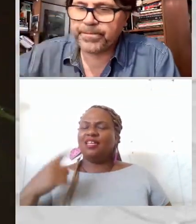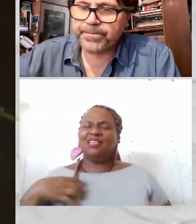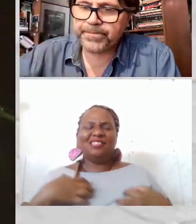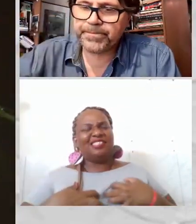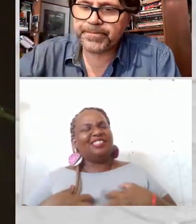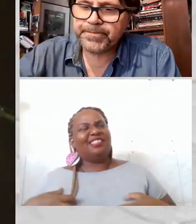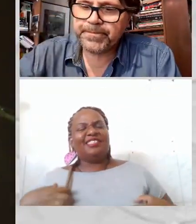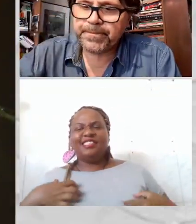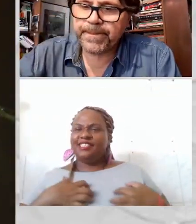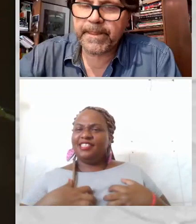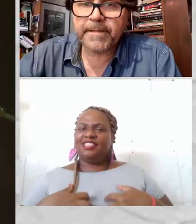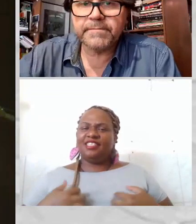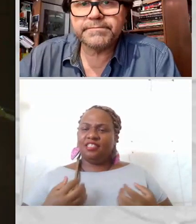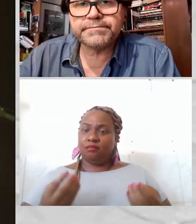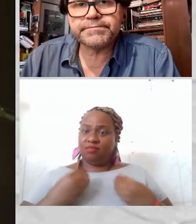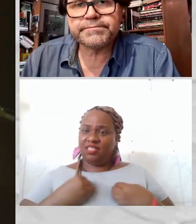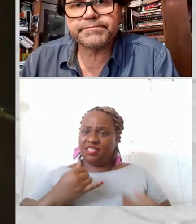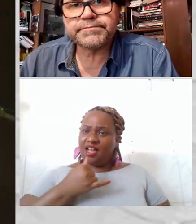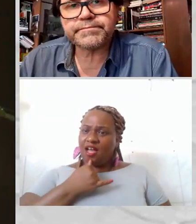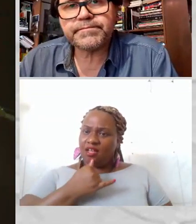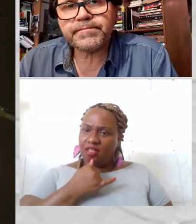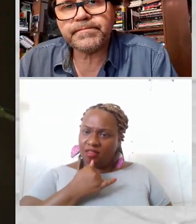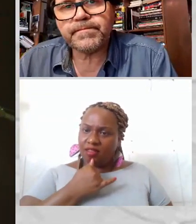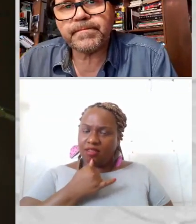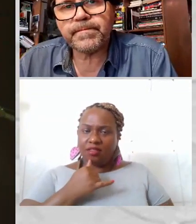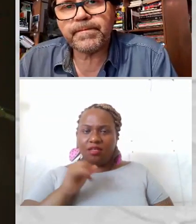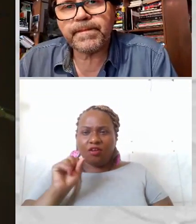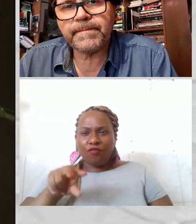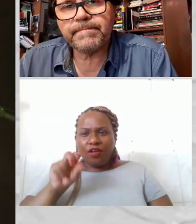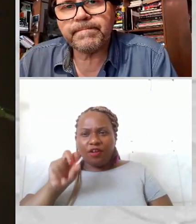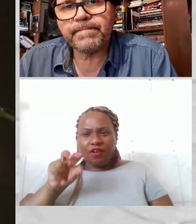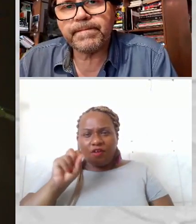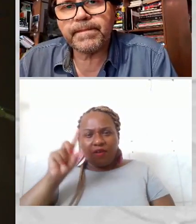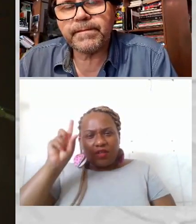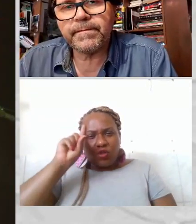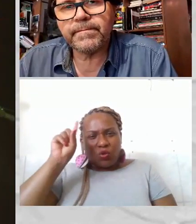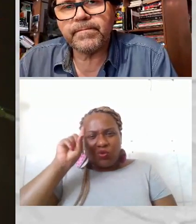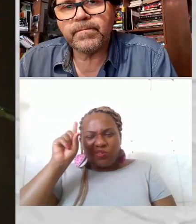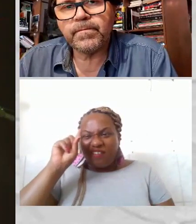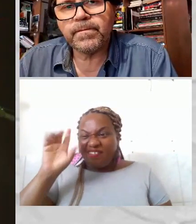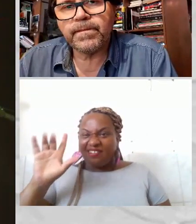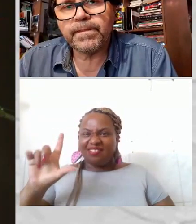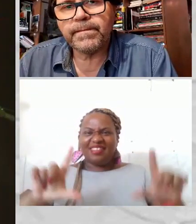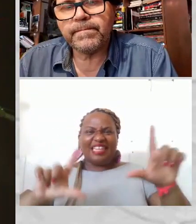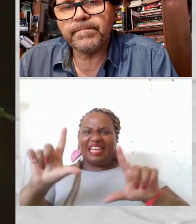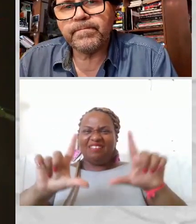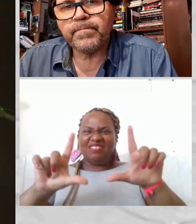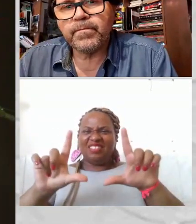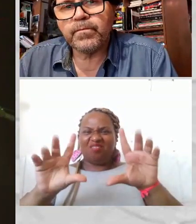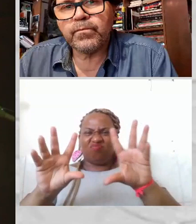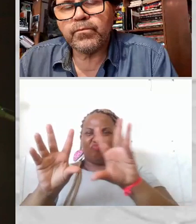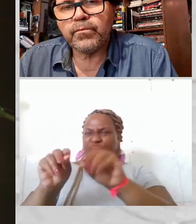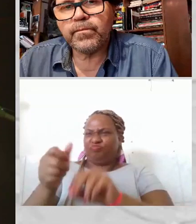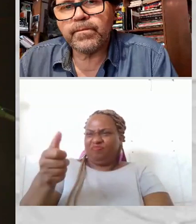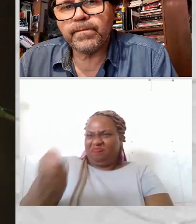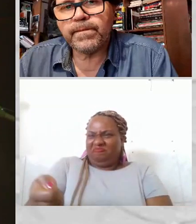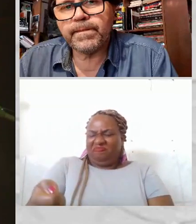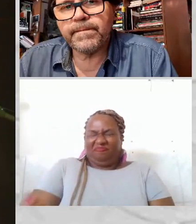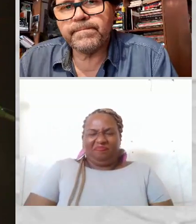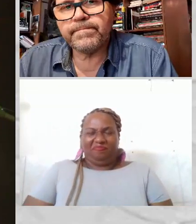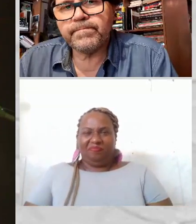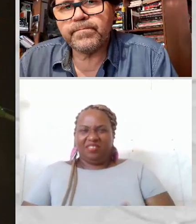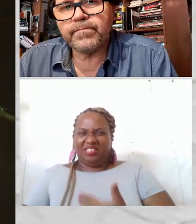triste é acompanhar diariamente, às vezes eu deixo até de ver televisão, porque eu estou vendo assim, esse desgoverno,